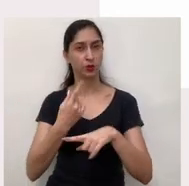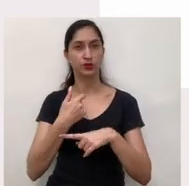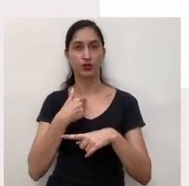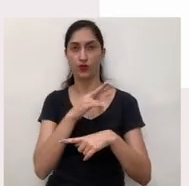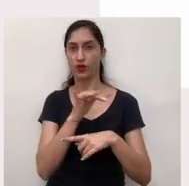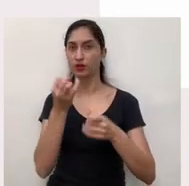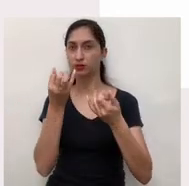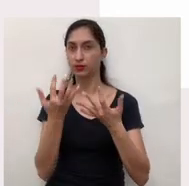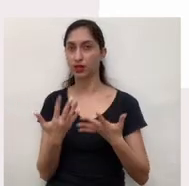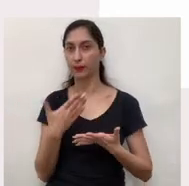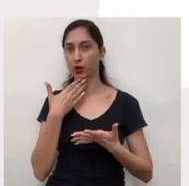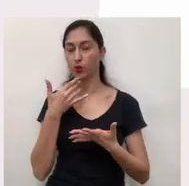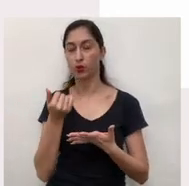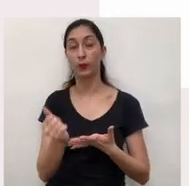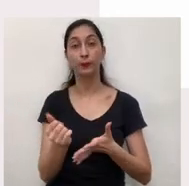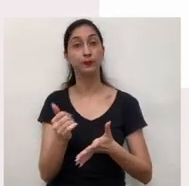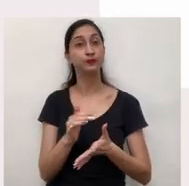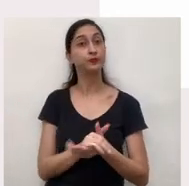daqui a pouquinho, né?